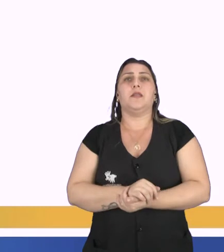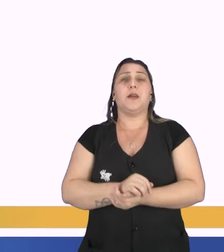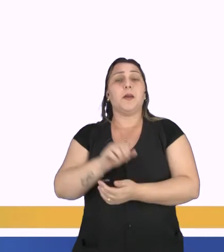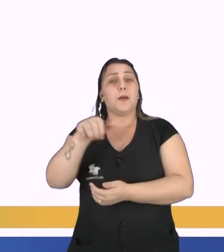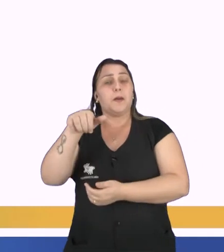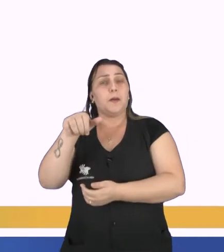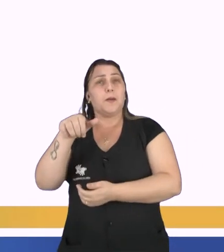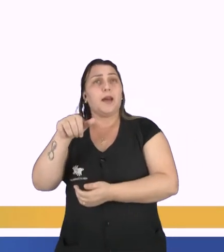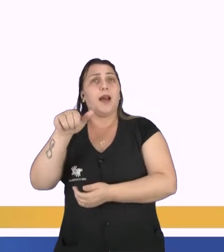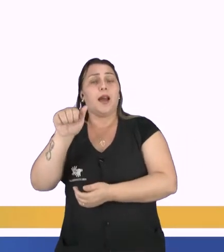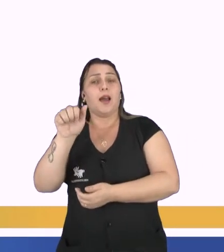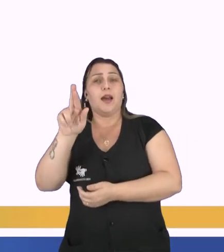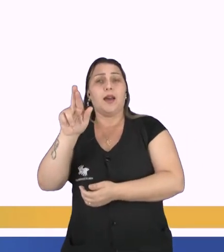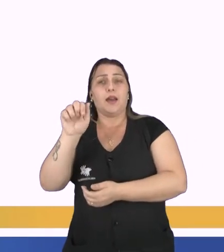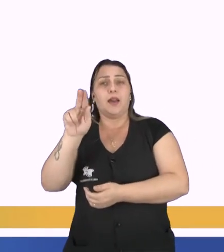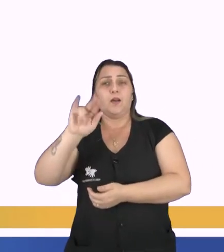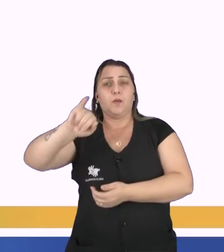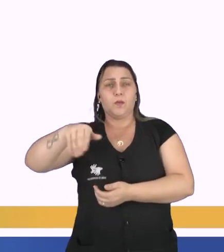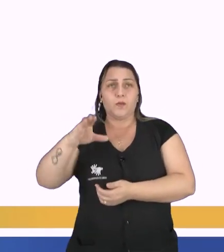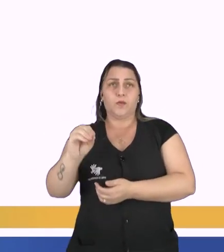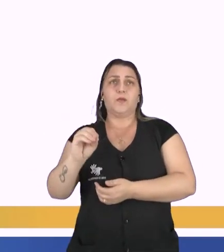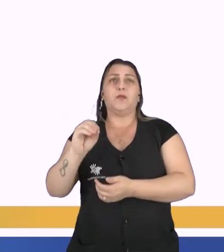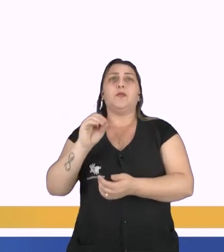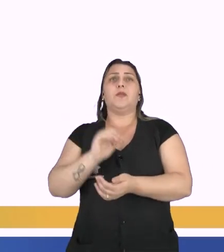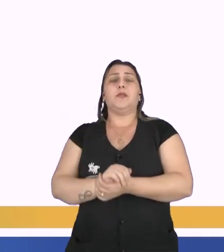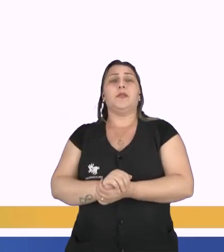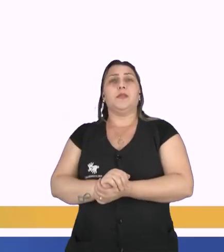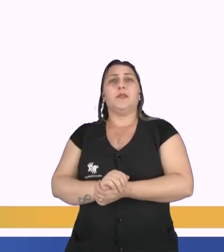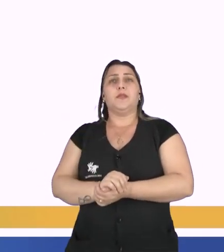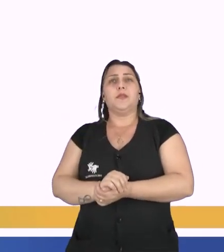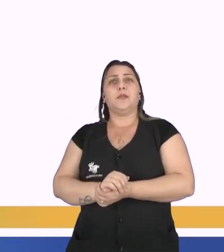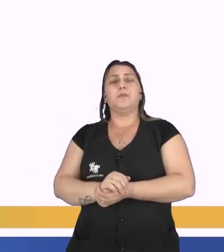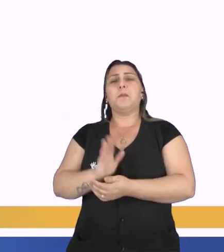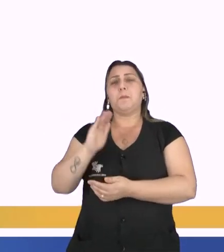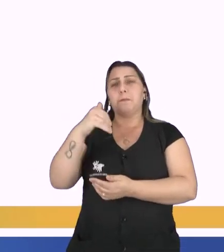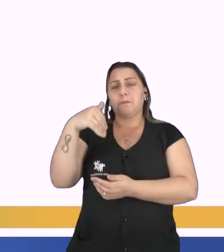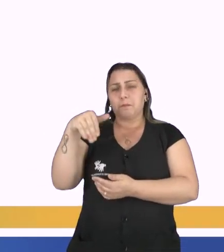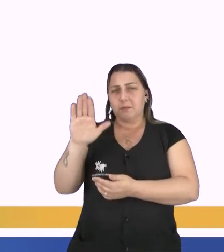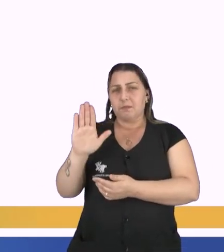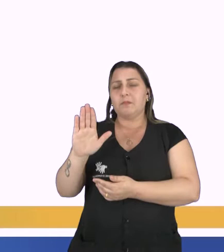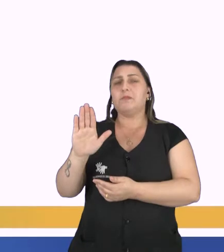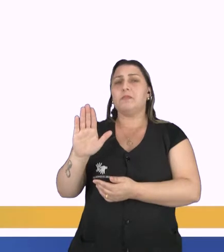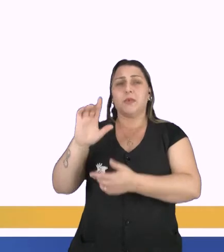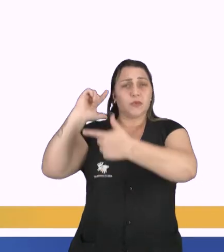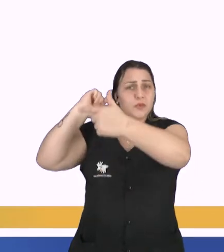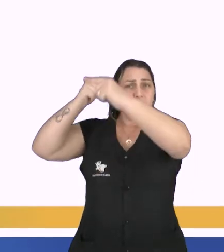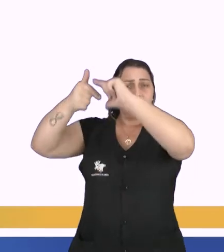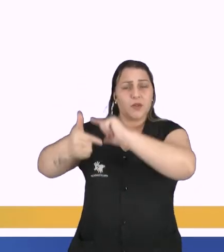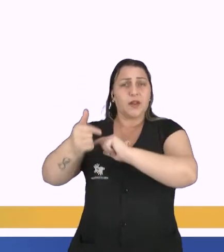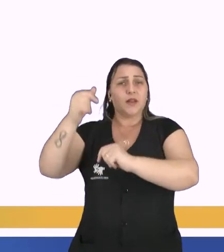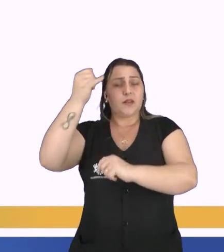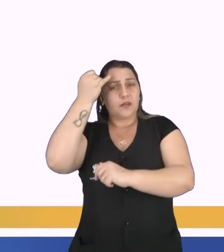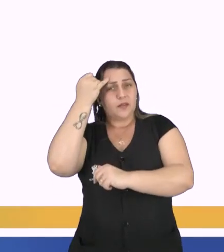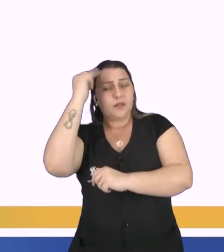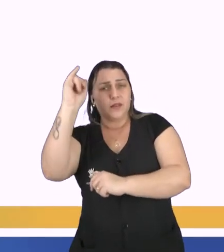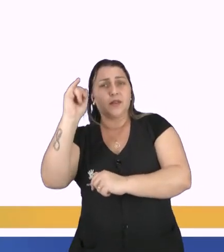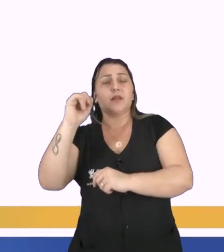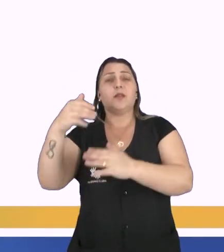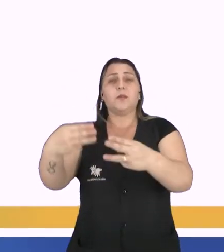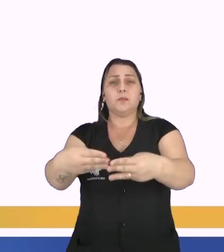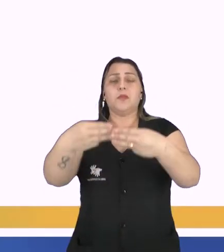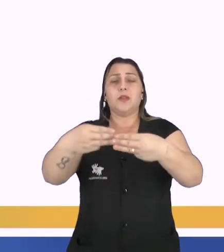a regência do Araújo Lima, né? Então ele vai, pessoal, esse aqui é um pouco mais conservador, ele vai criar o Ministério